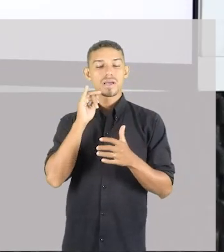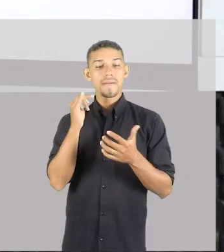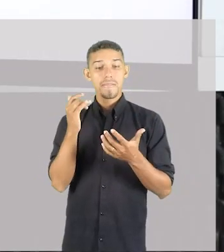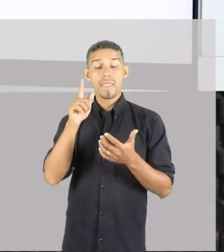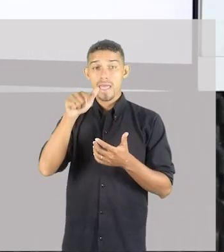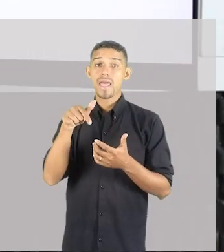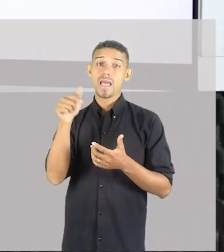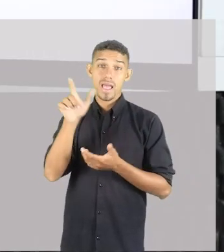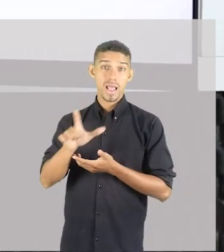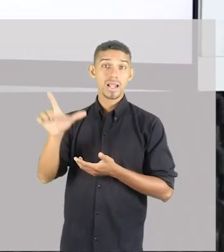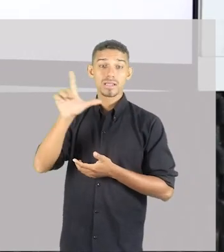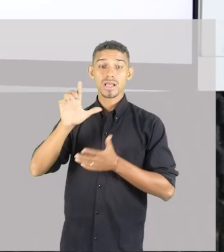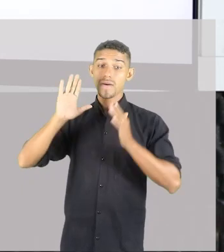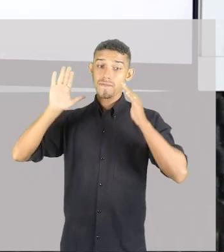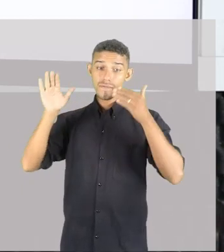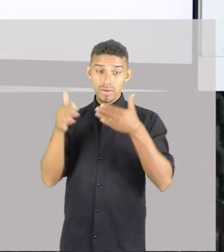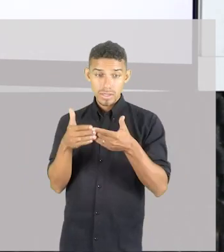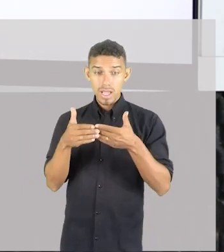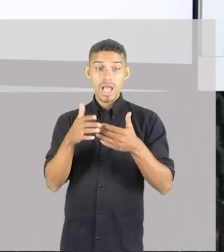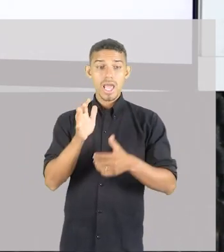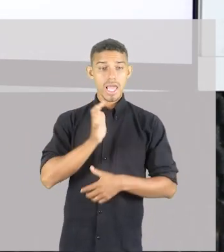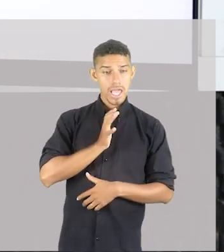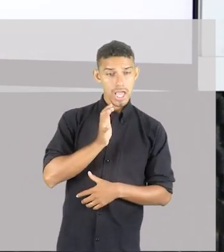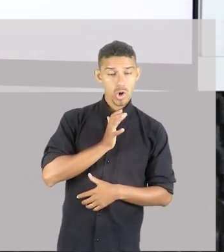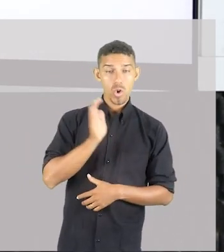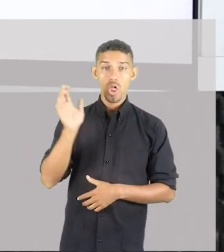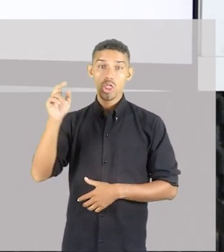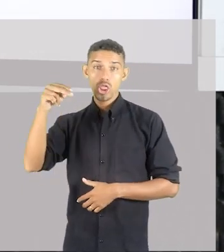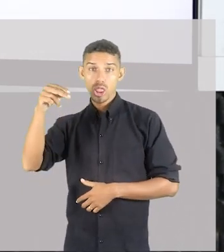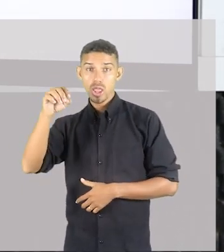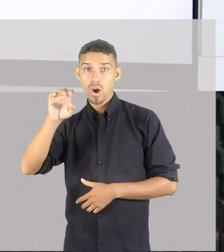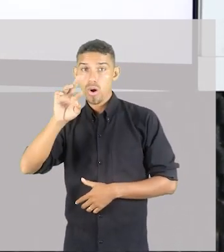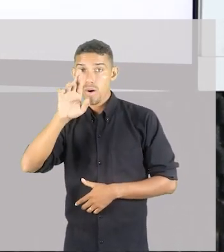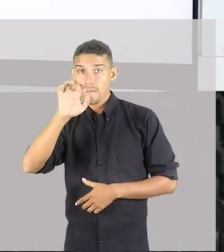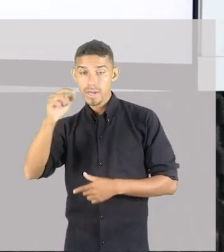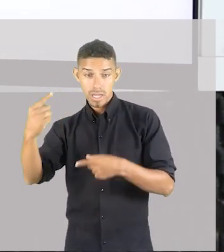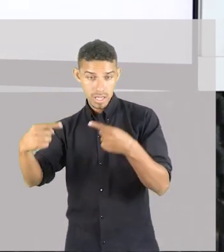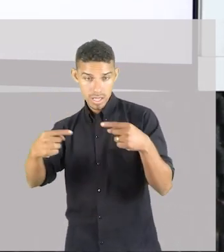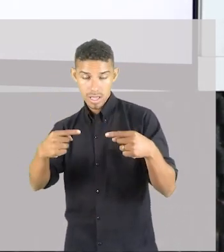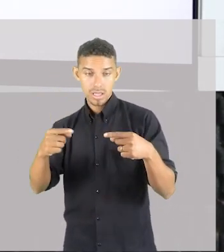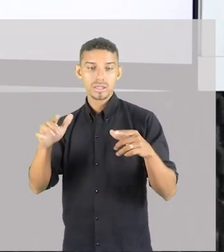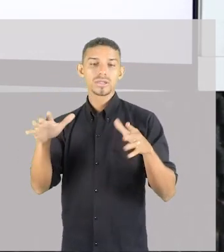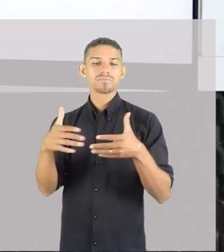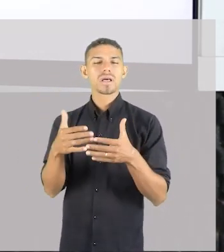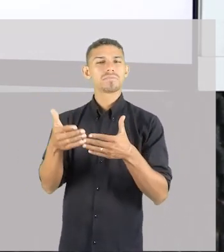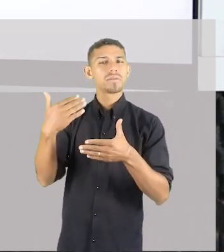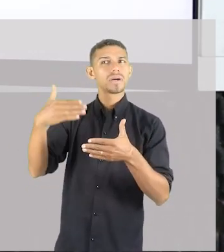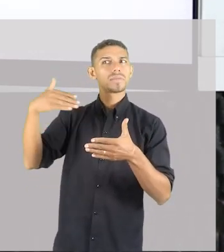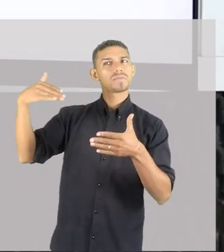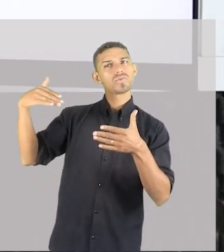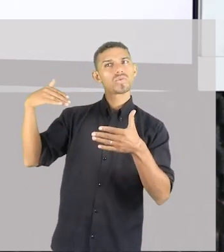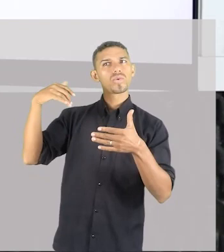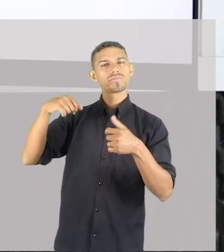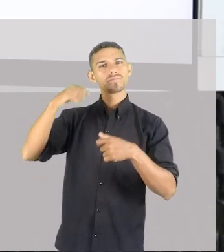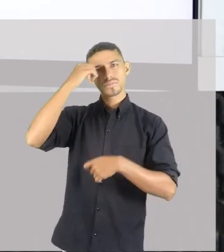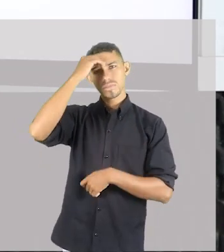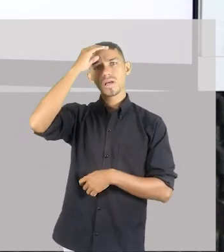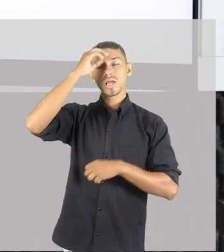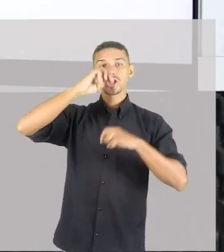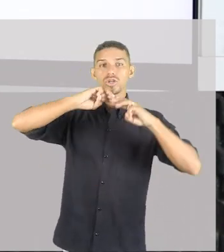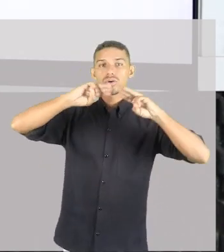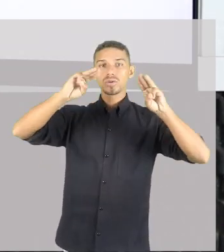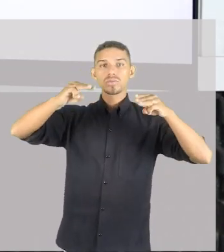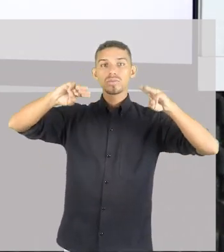são literalmente fechadas só para ricos e nobres. Isso era desde quando você começa a conceber a ideia de